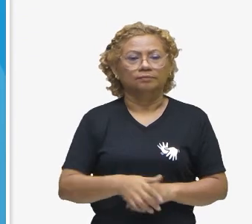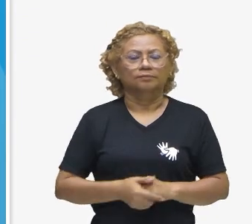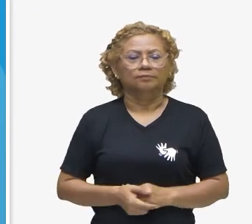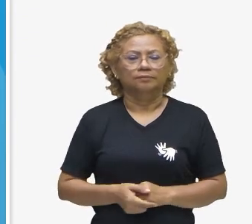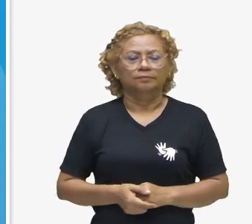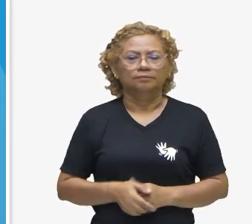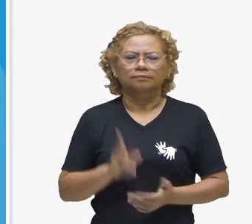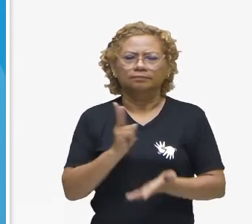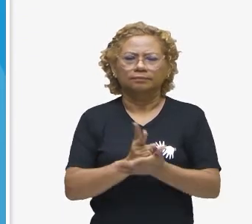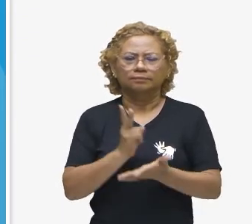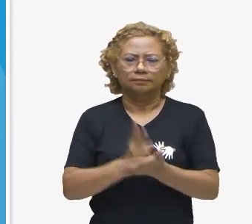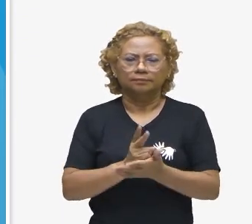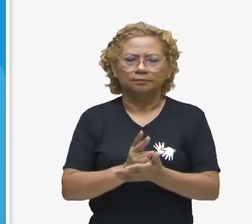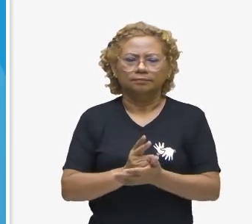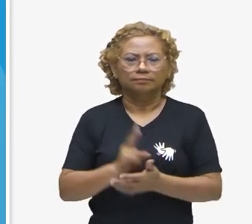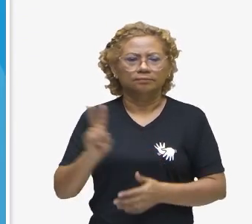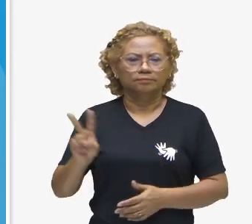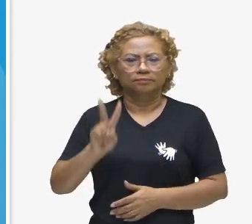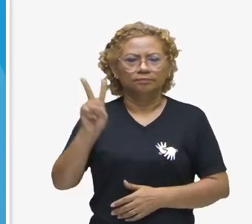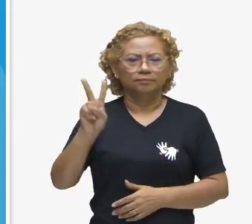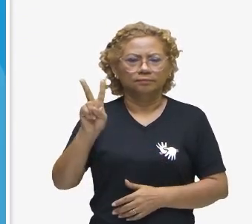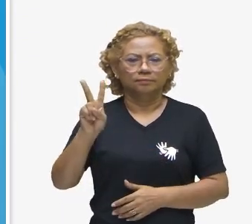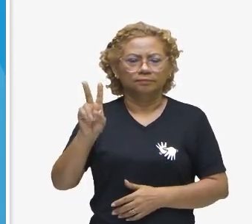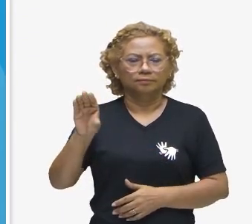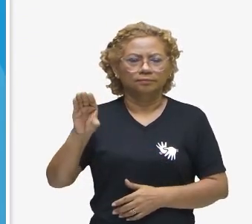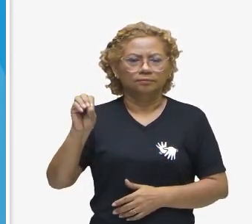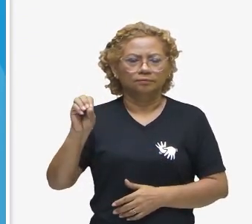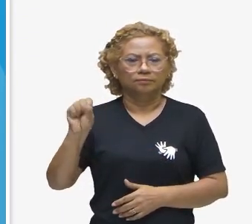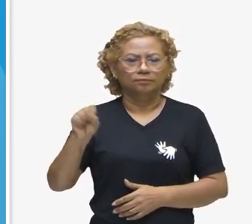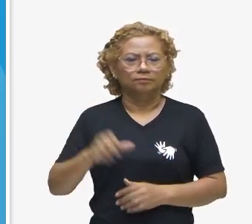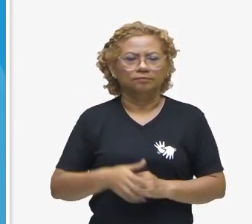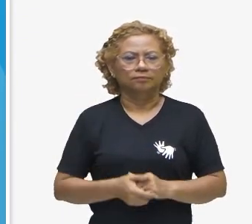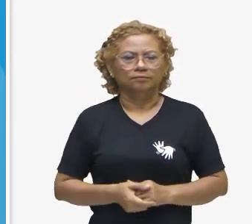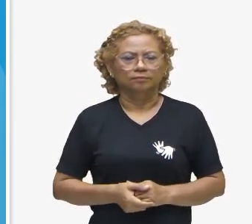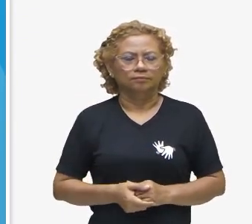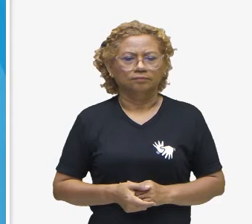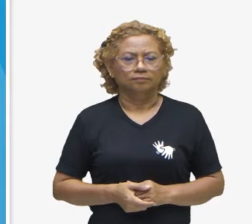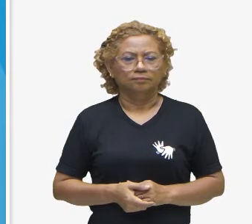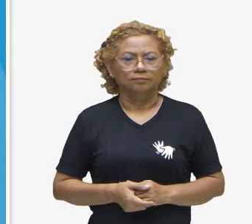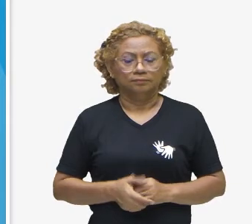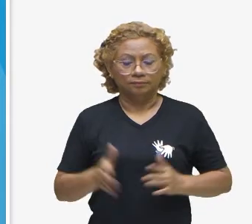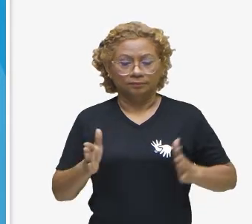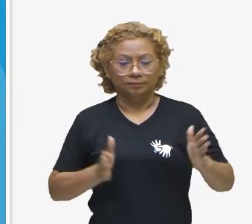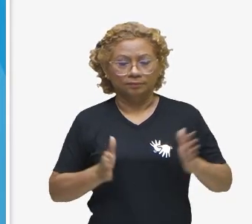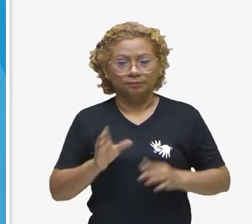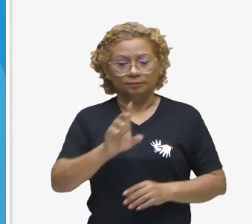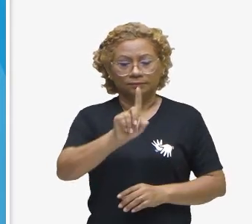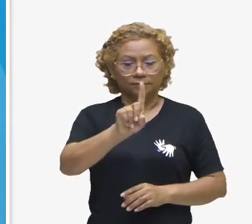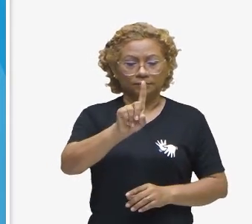valor da função cosseno vai estar entre menos 1